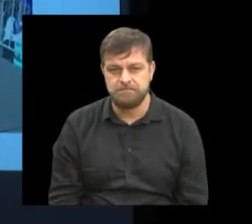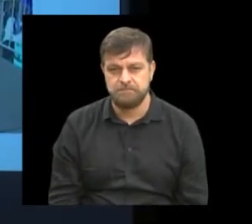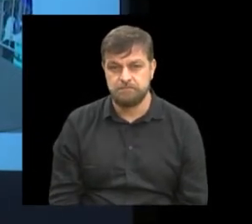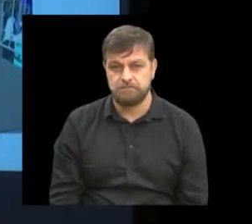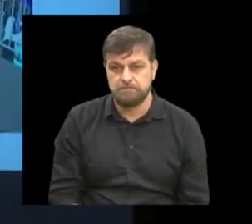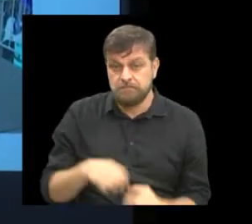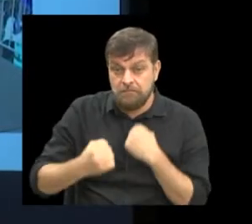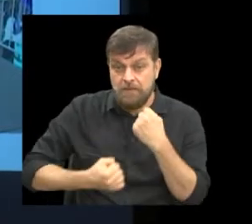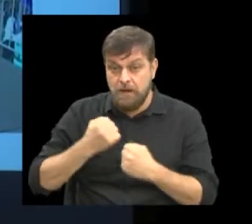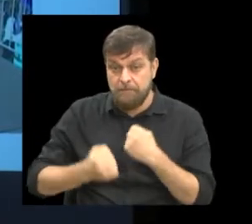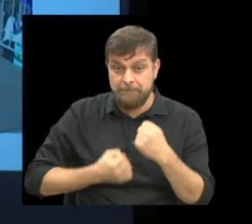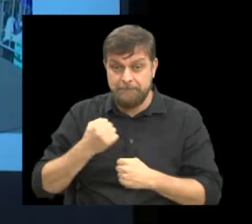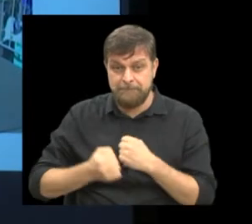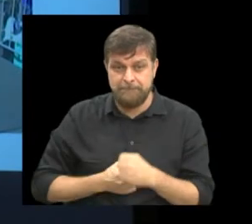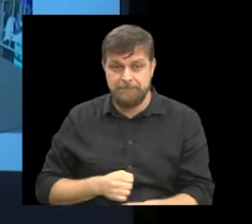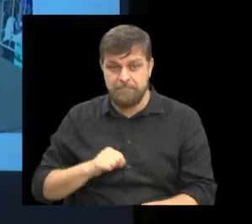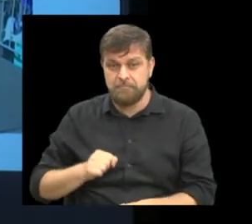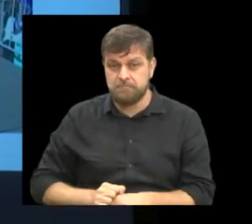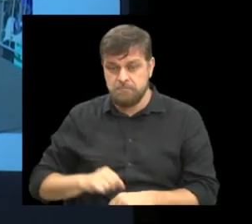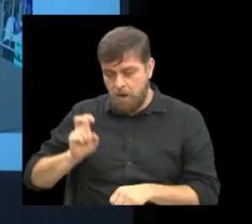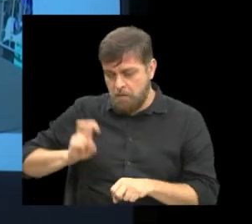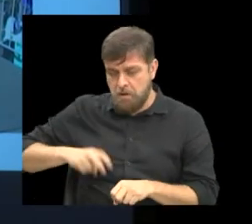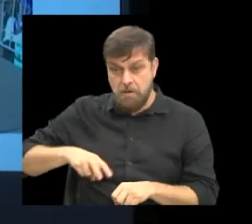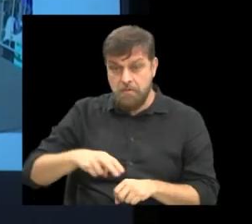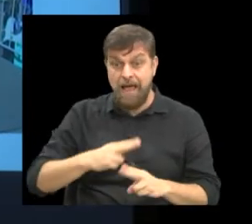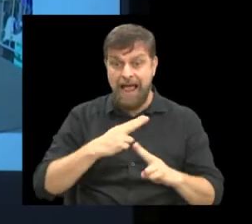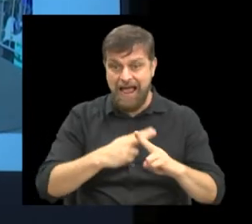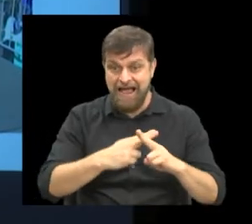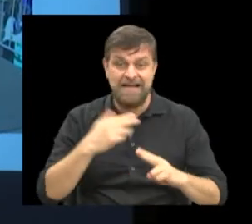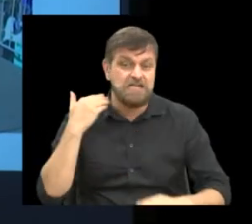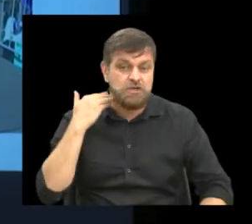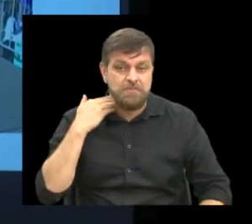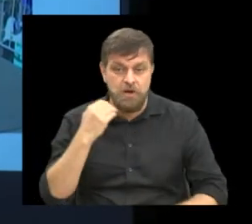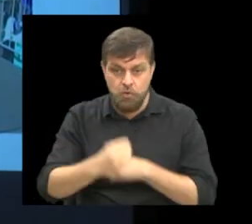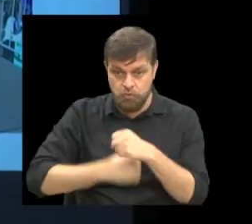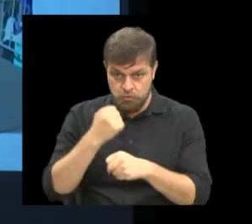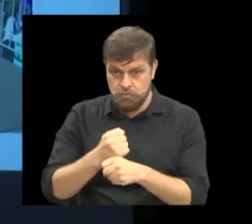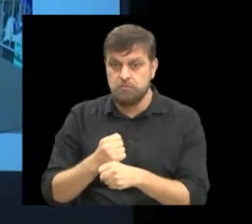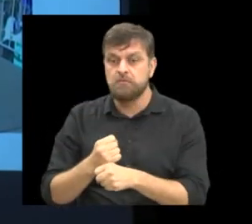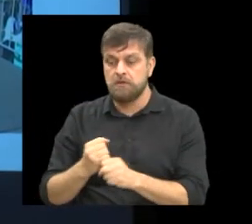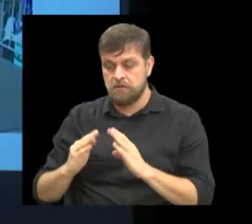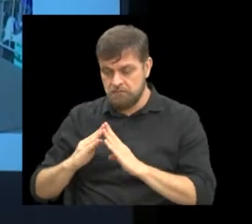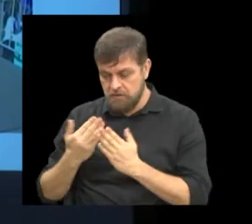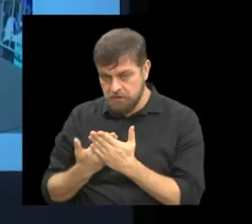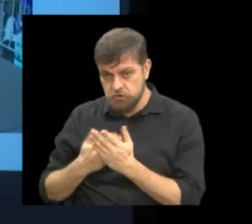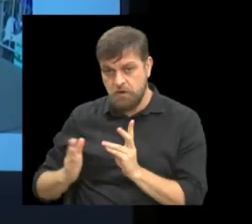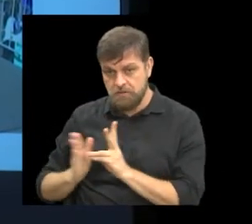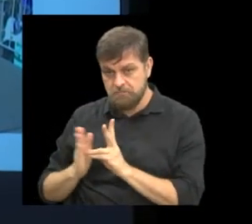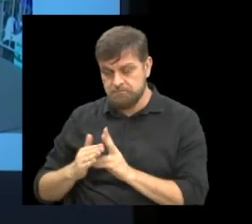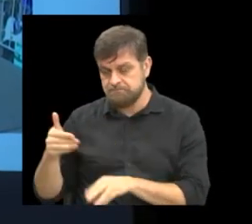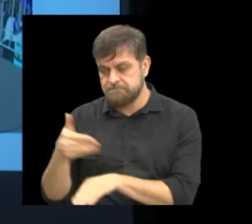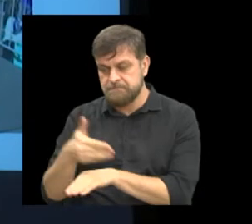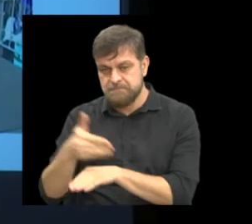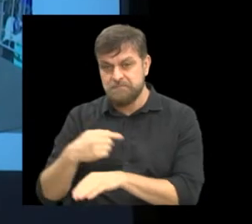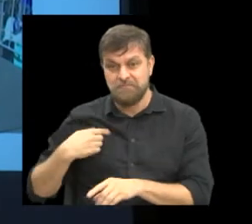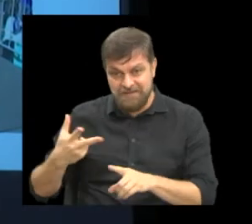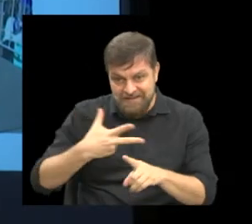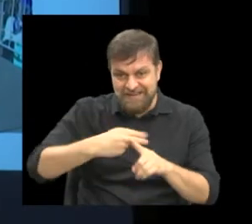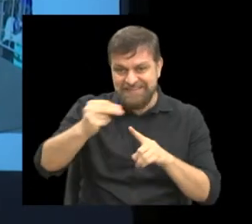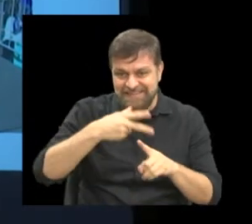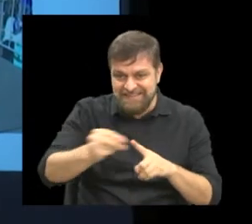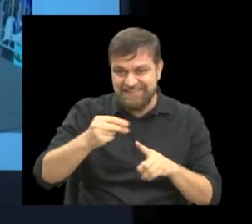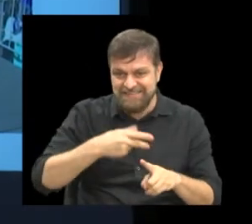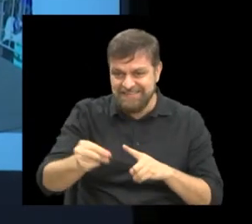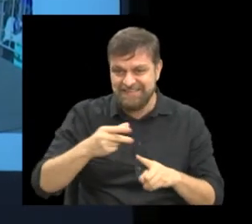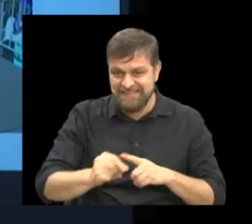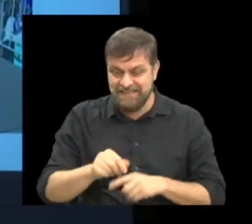A maratoninha, que é da Caixa Econômica Federal, e todo ano a Tiquira participa. Todo ano nossos alunos ganham dentro da